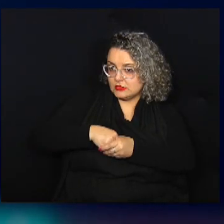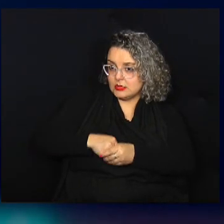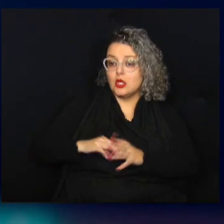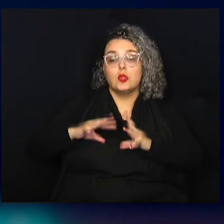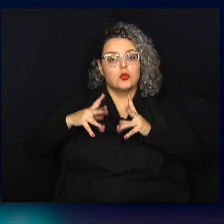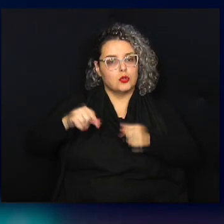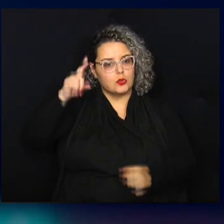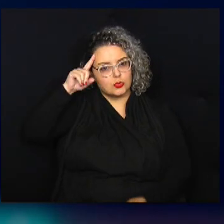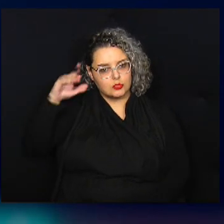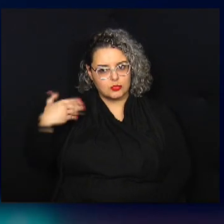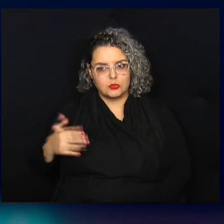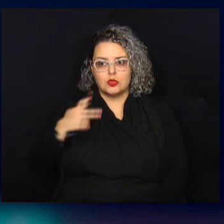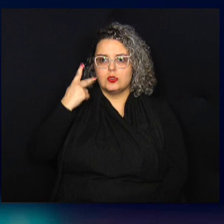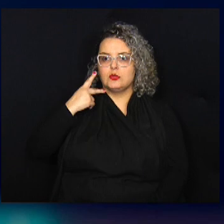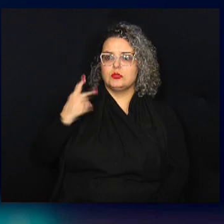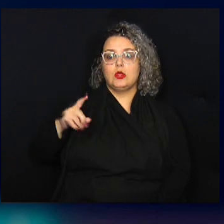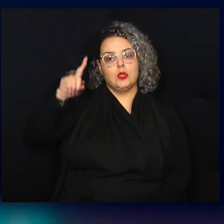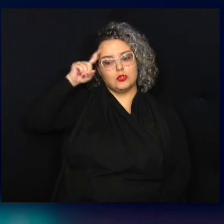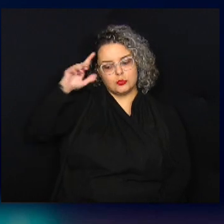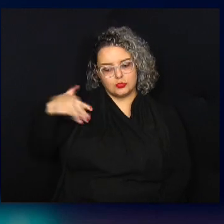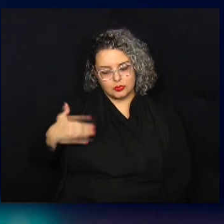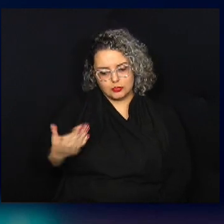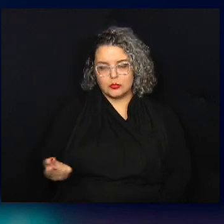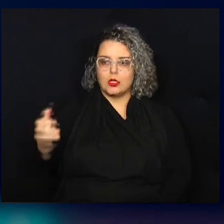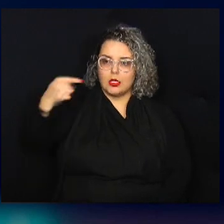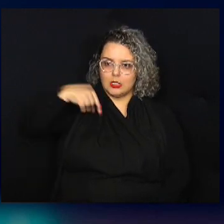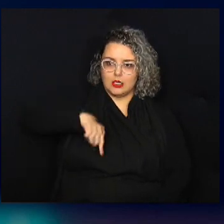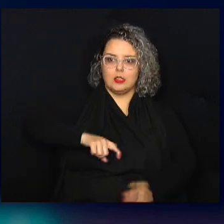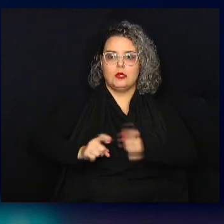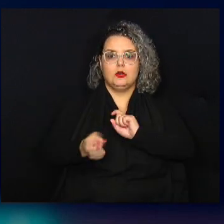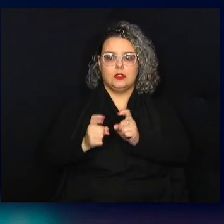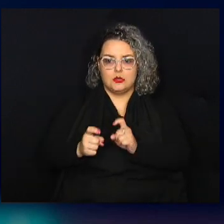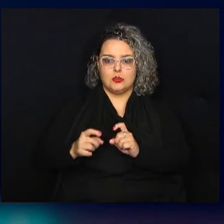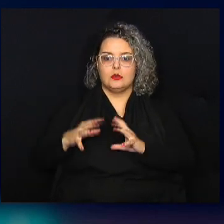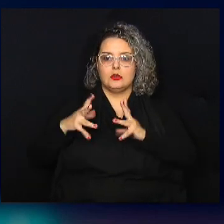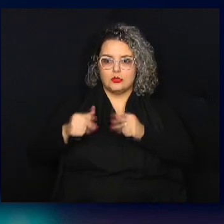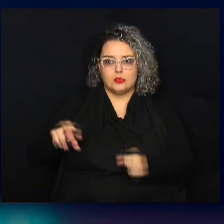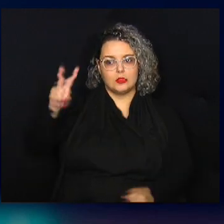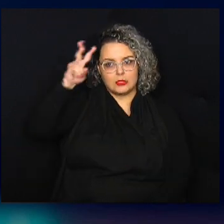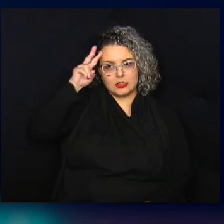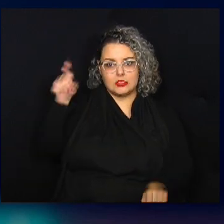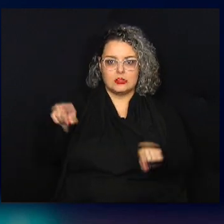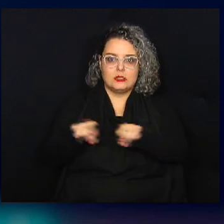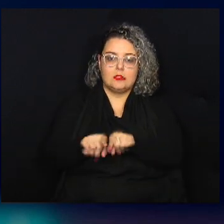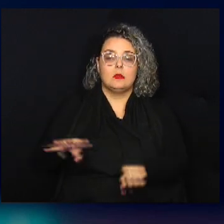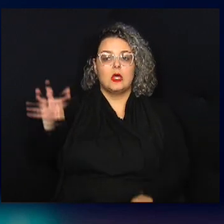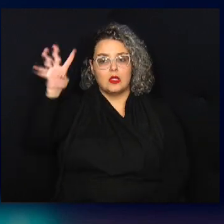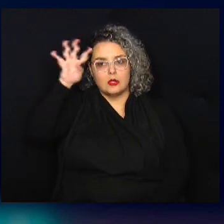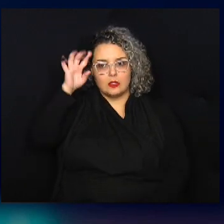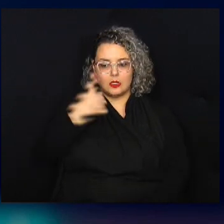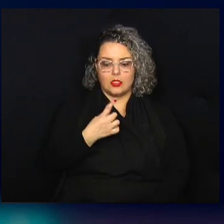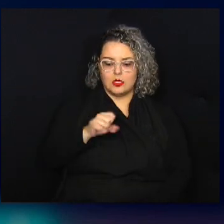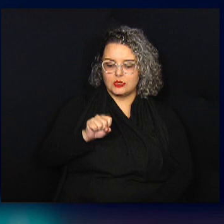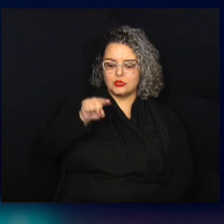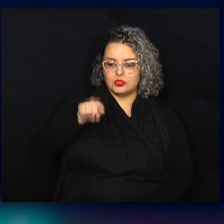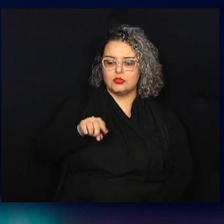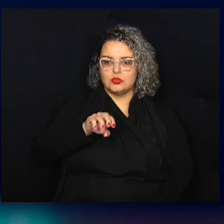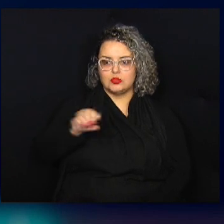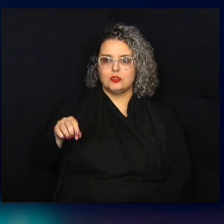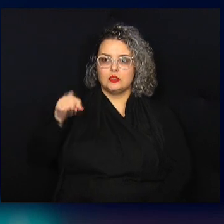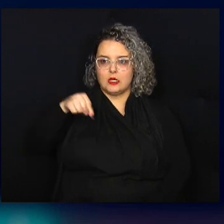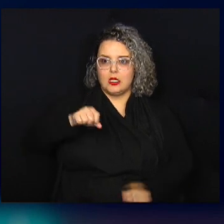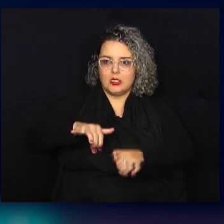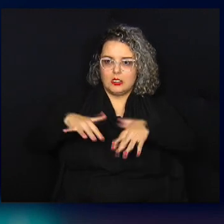Os vereadores eles vêm todos os dias para cá e eles se reúnem todas as segundas e quartas-feiras, às 18 horas, aqui no